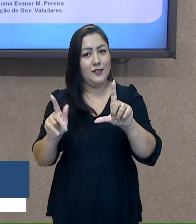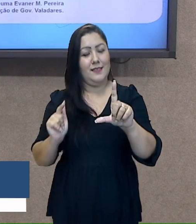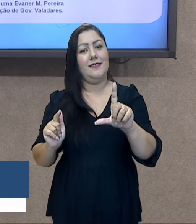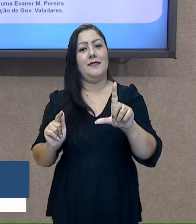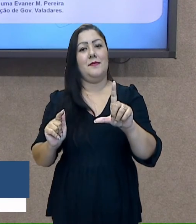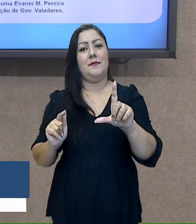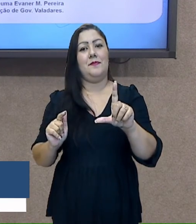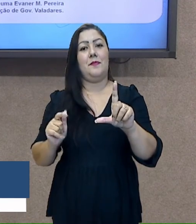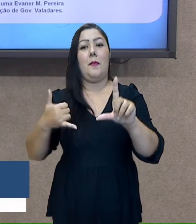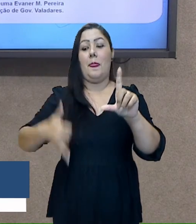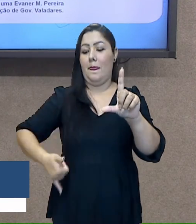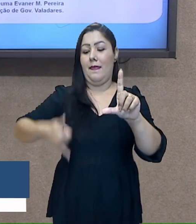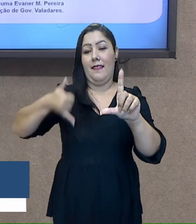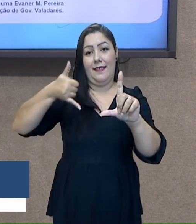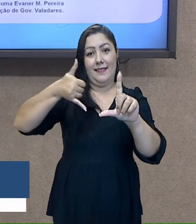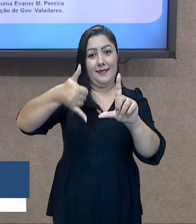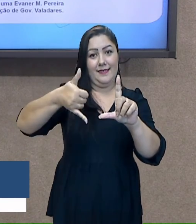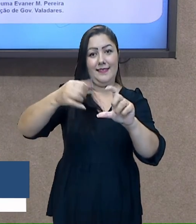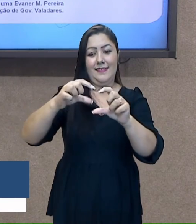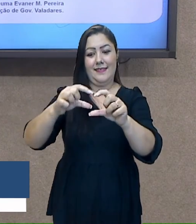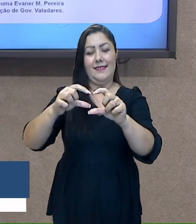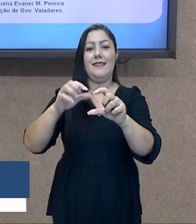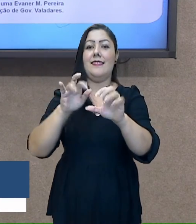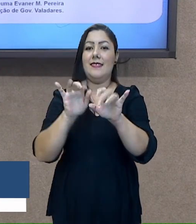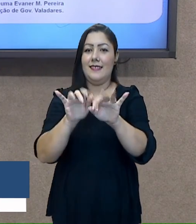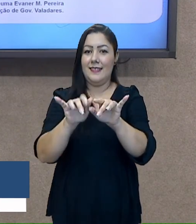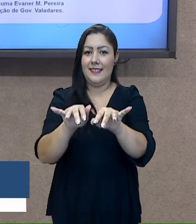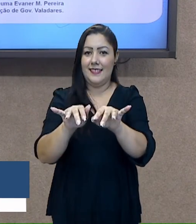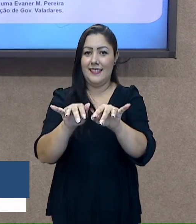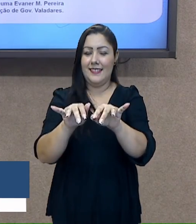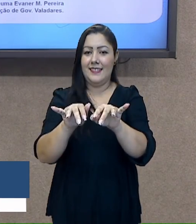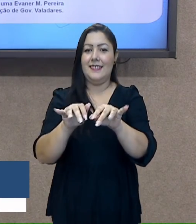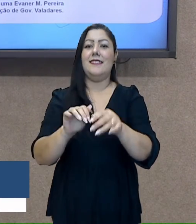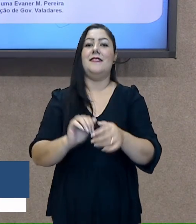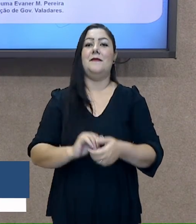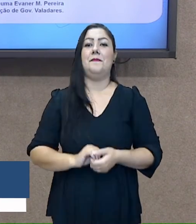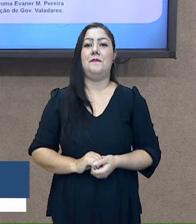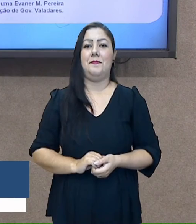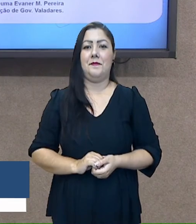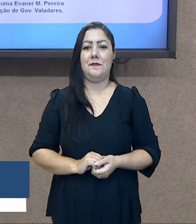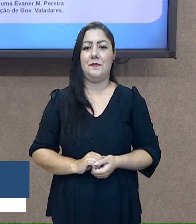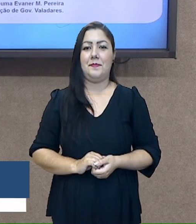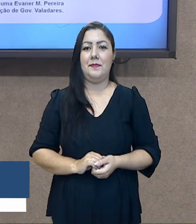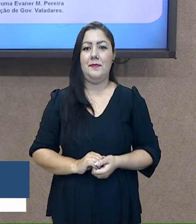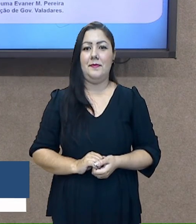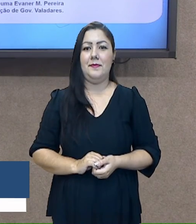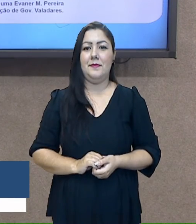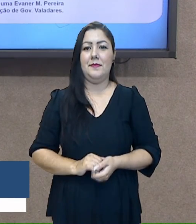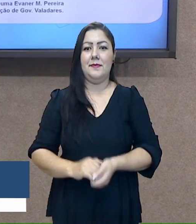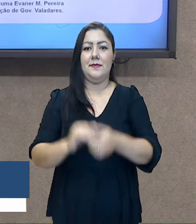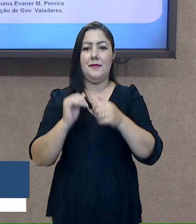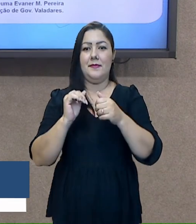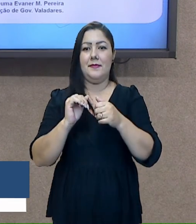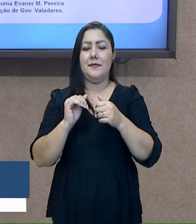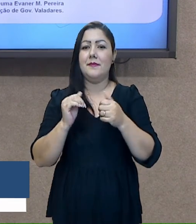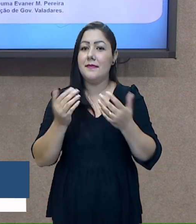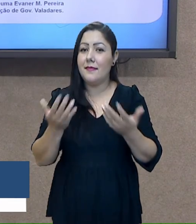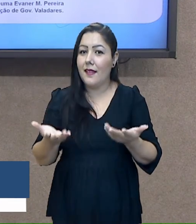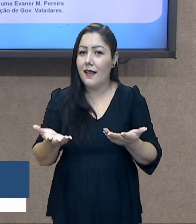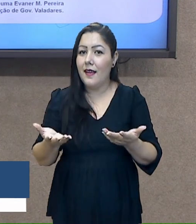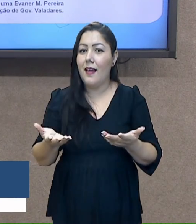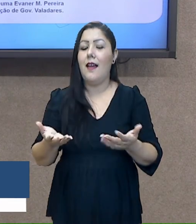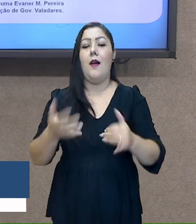SMED-GV, apontando a câmera do seu celular na imagem que aparece no canto da tela. Aqui,